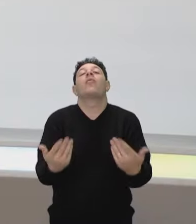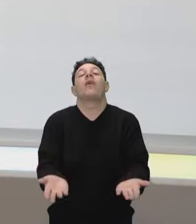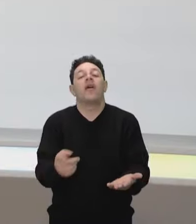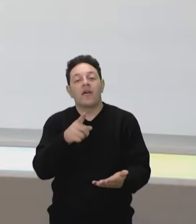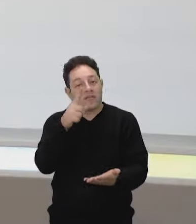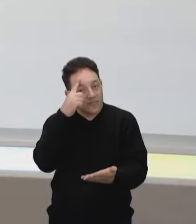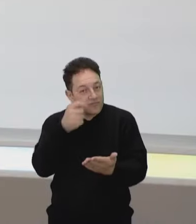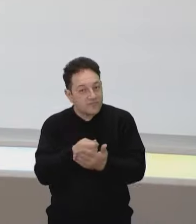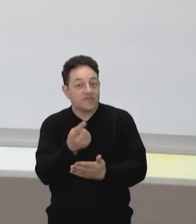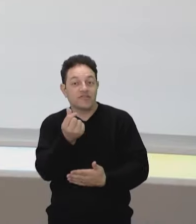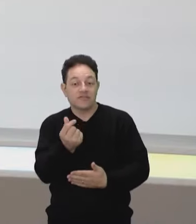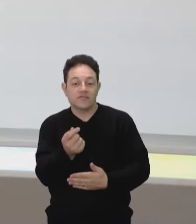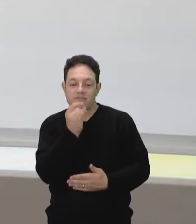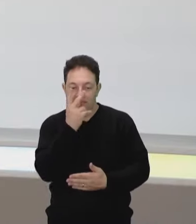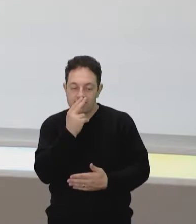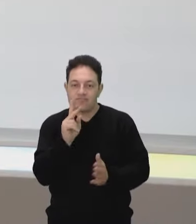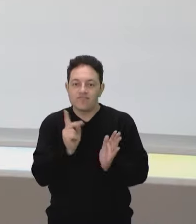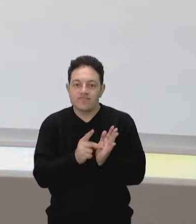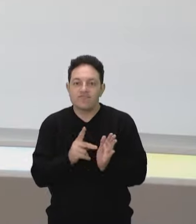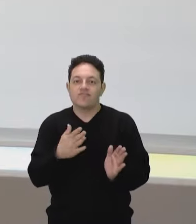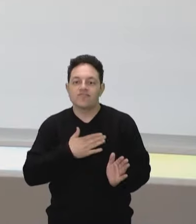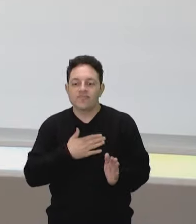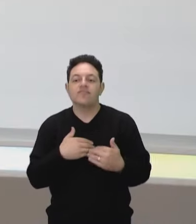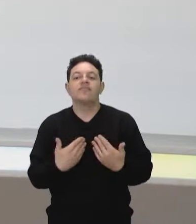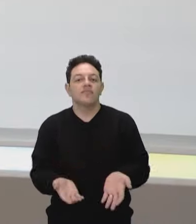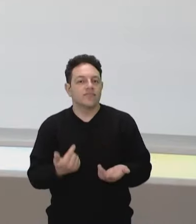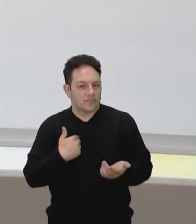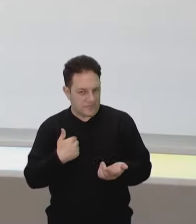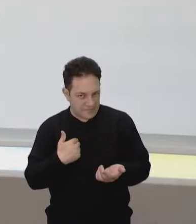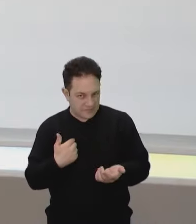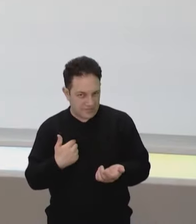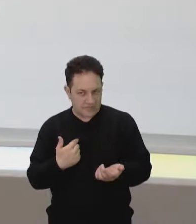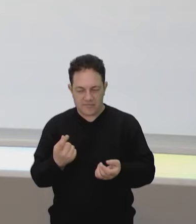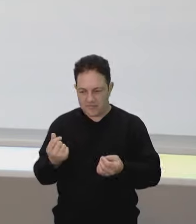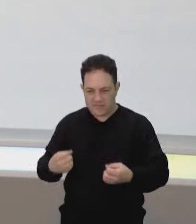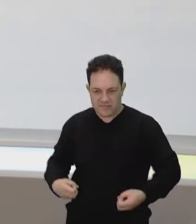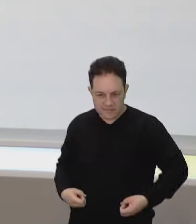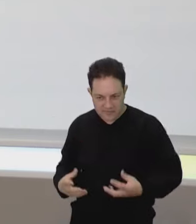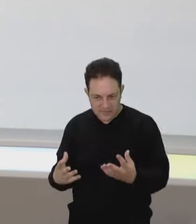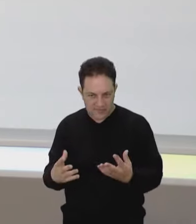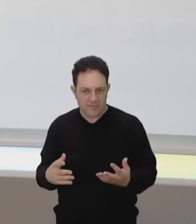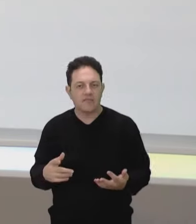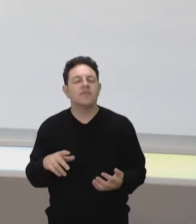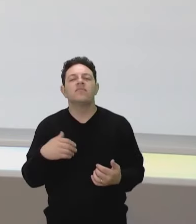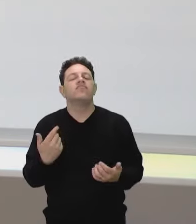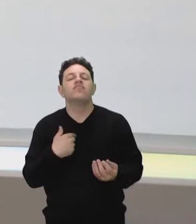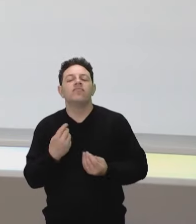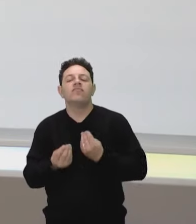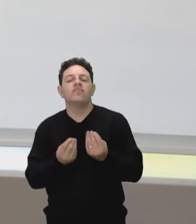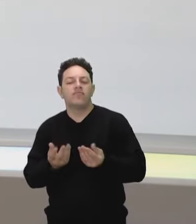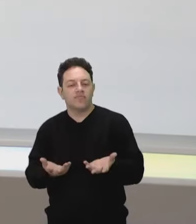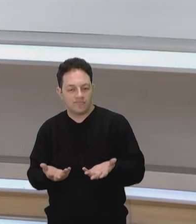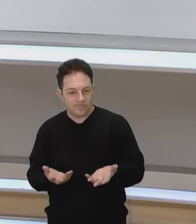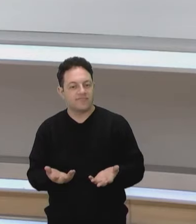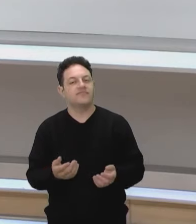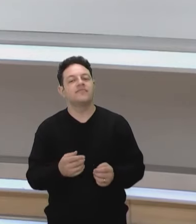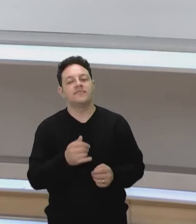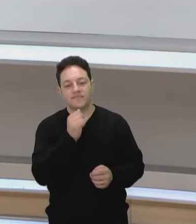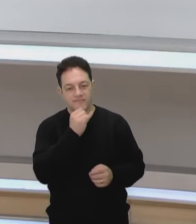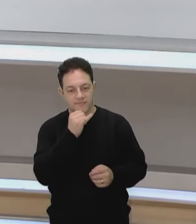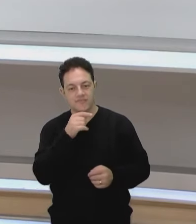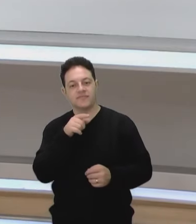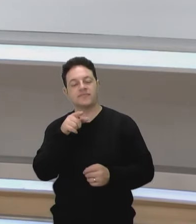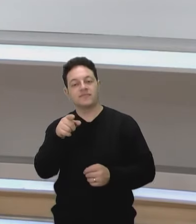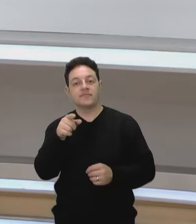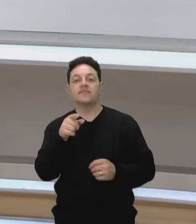se o dinheiro fosse mesmo de verdade? Será que eu gastaria? Se eu não gastaria? O que eu faria com isso? Então, aí nesse caso,